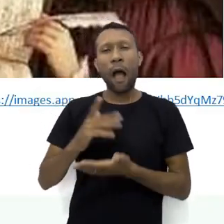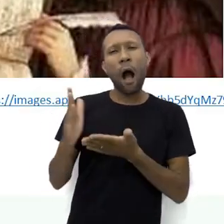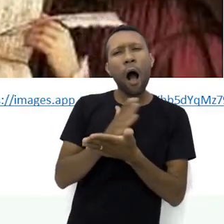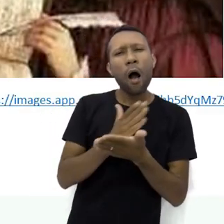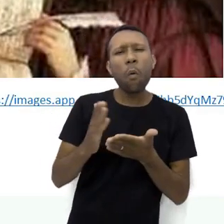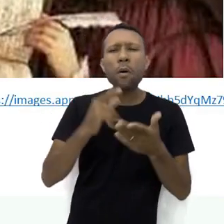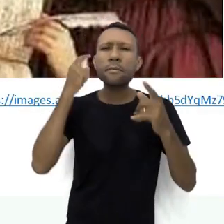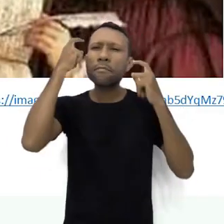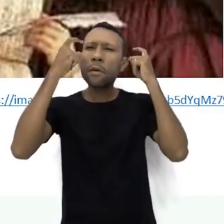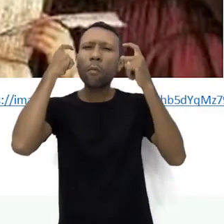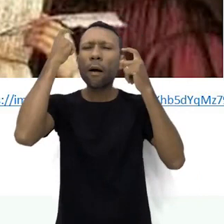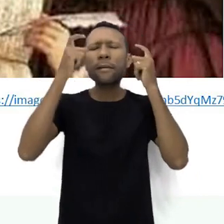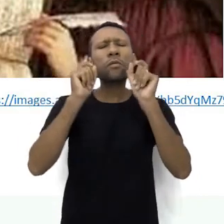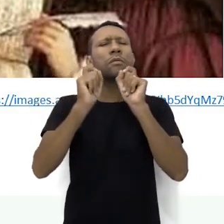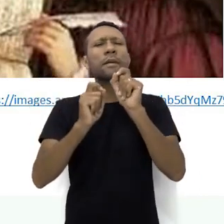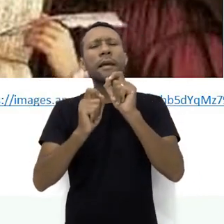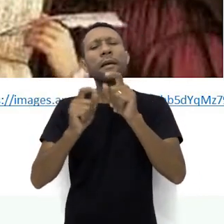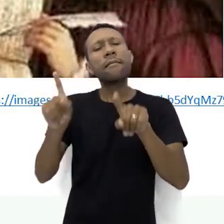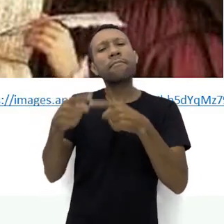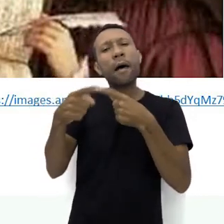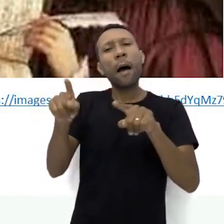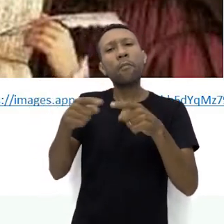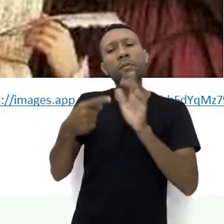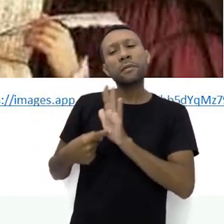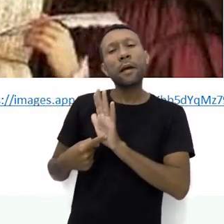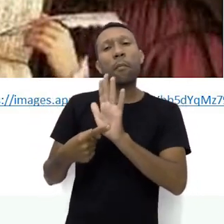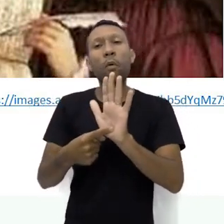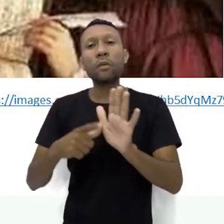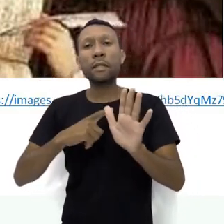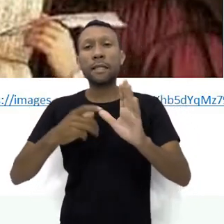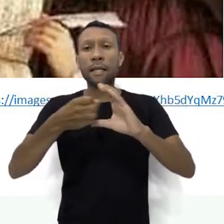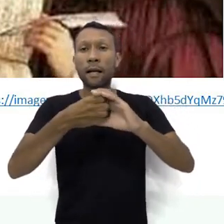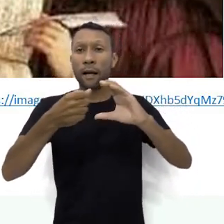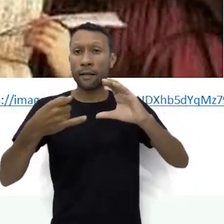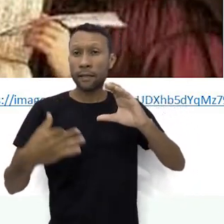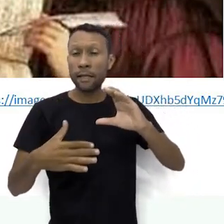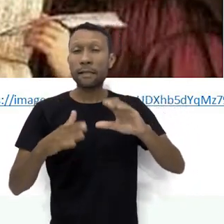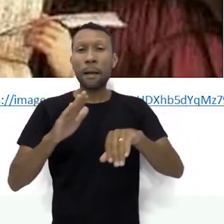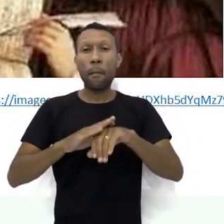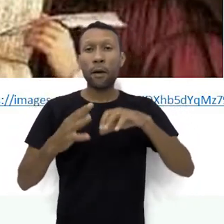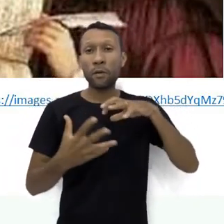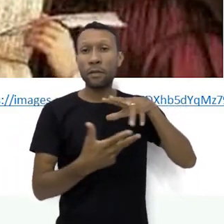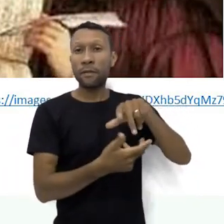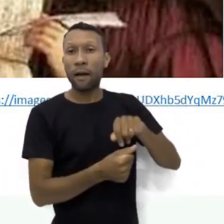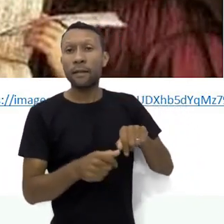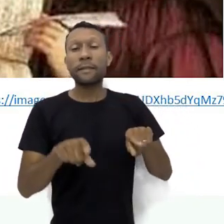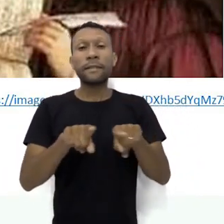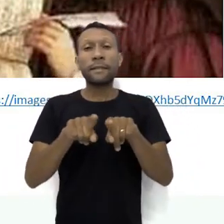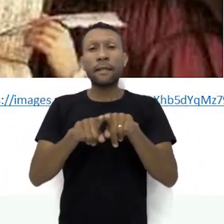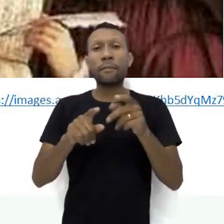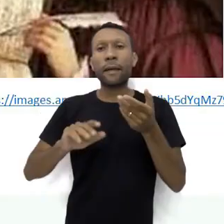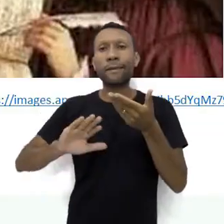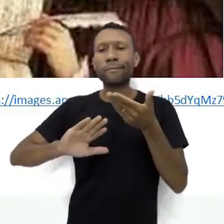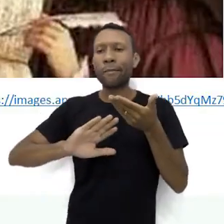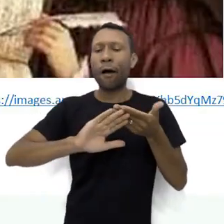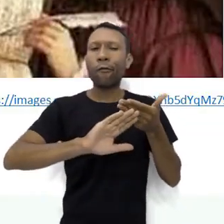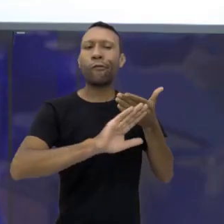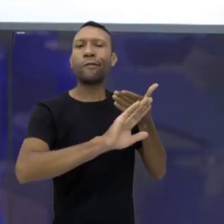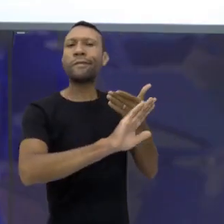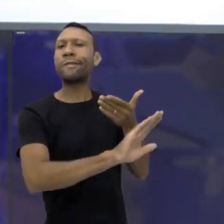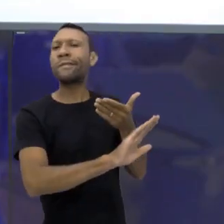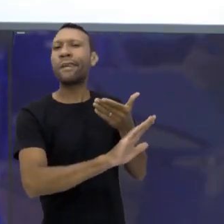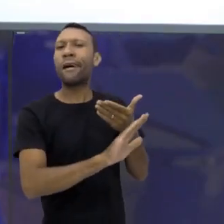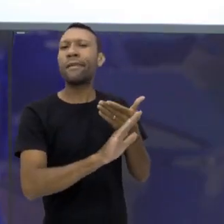se refletiam também na música, que apresentava características mais universais e buscava se distanciar dos costumes da